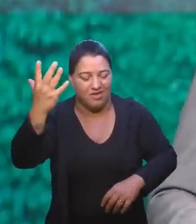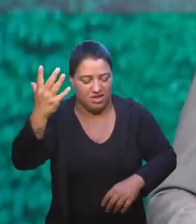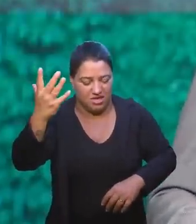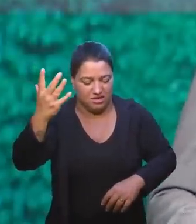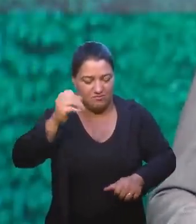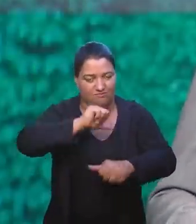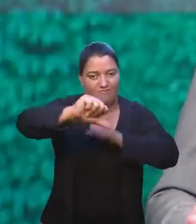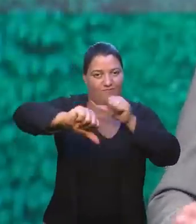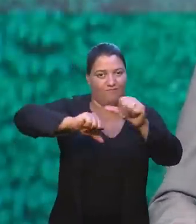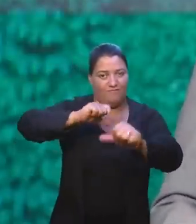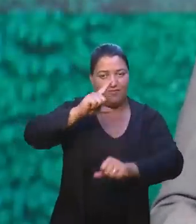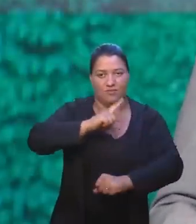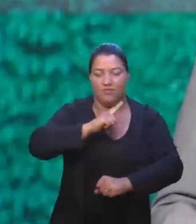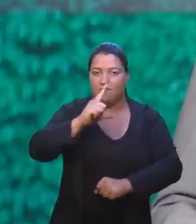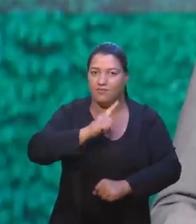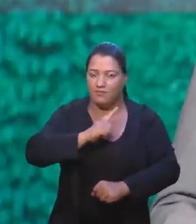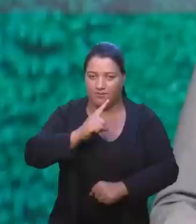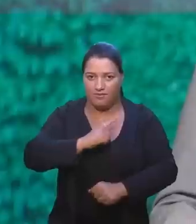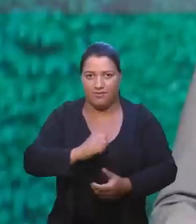de que semeais. E, por fim,